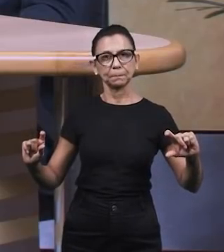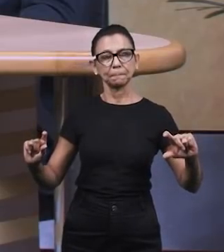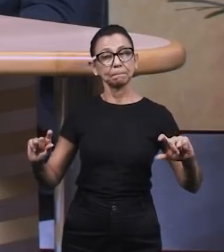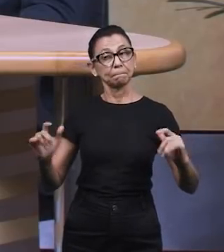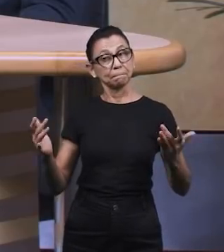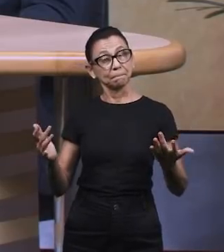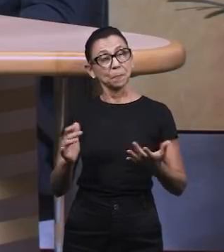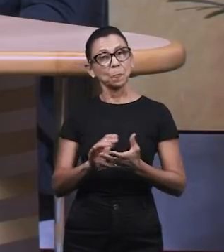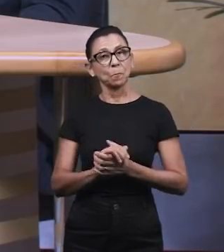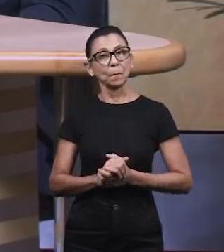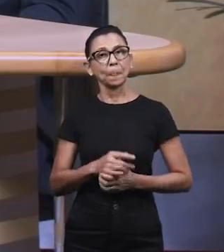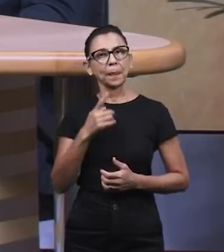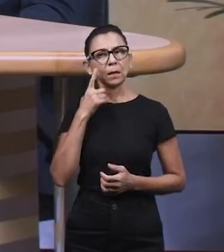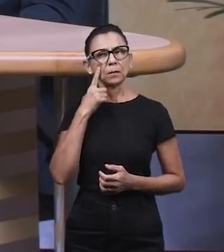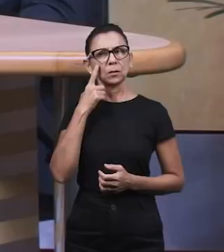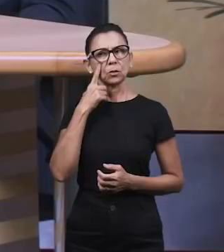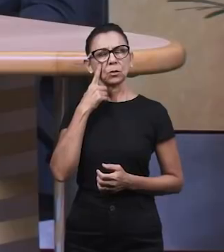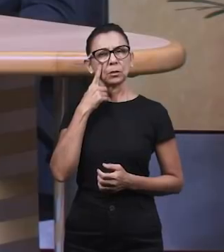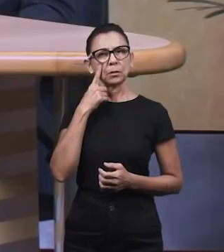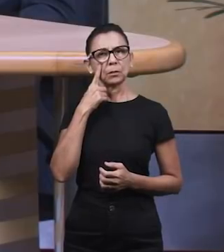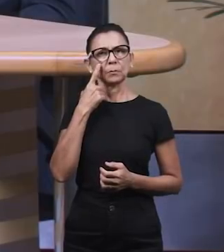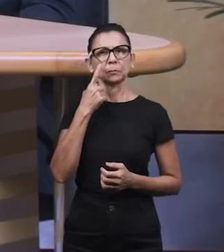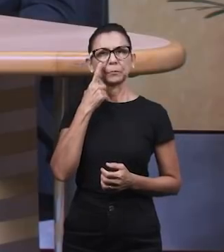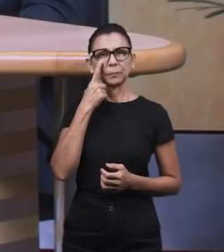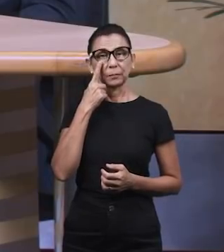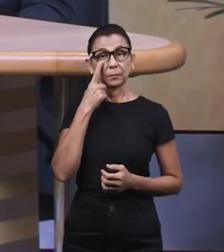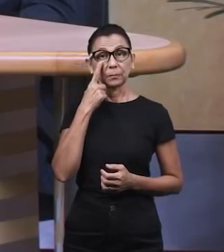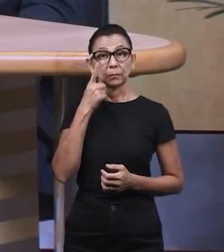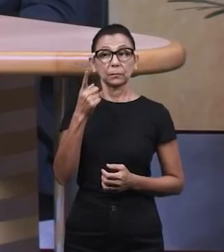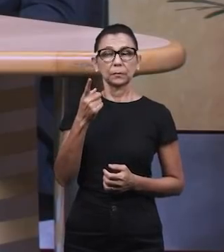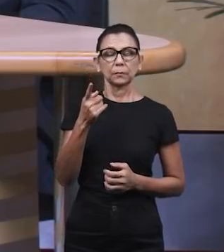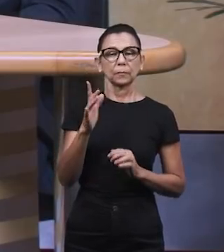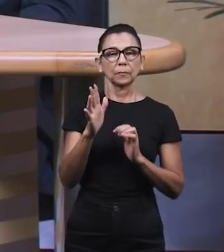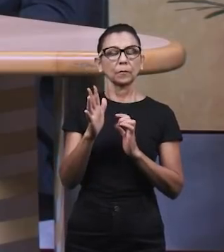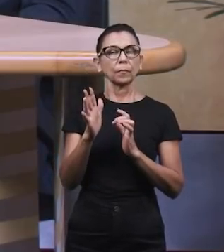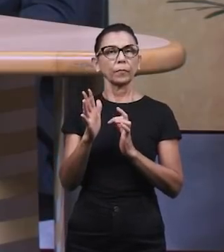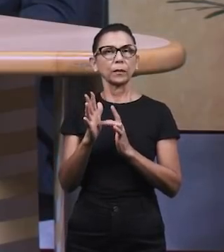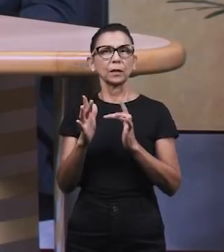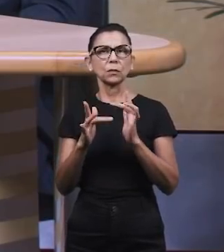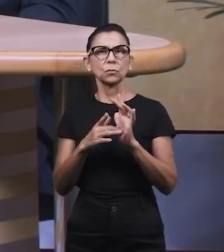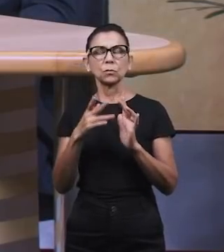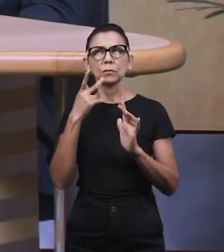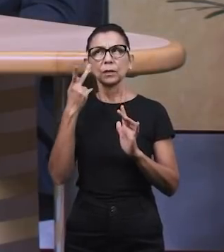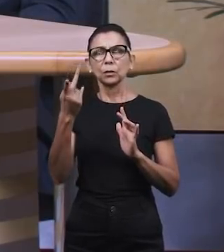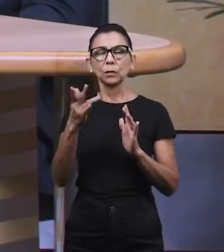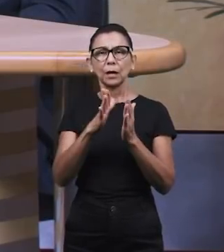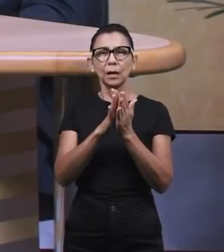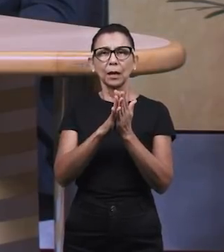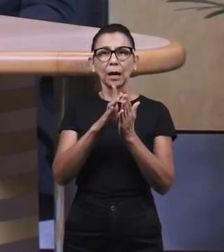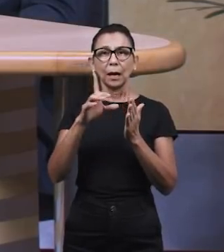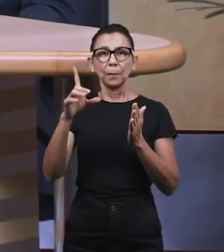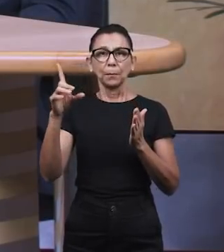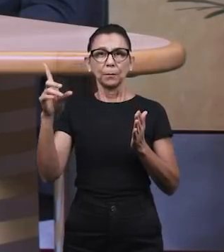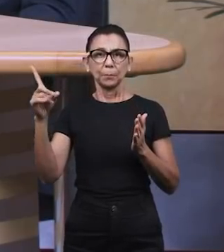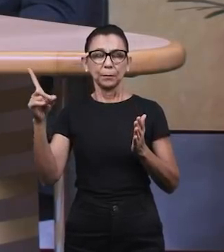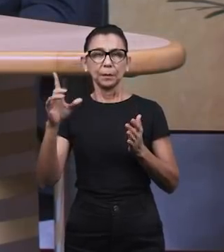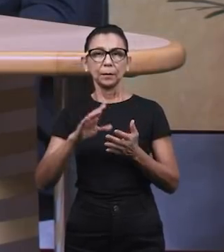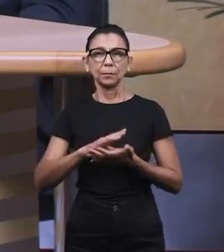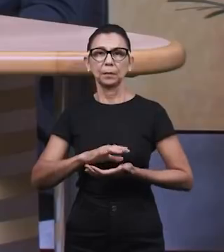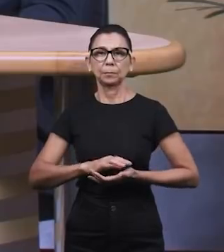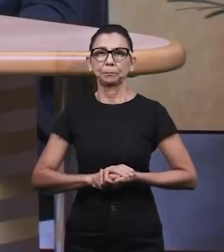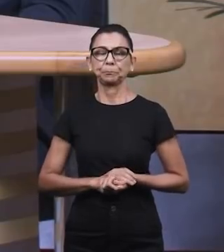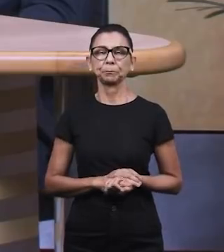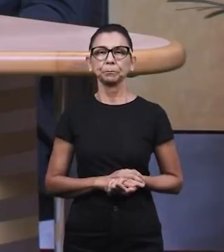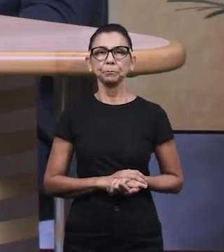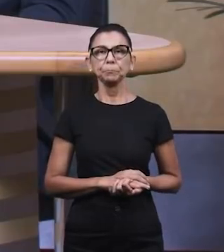aqui como algo que nos chama a atenção. Quando Jesus disse isso, as Escrituras existentes naquele momento